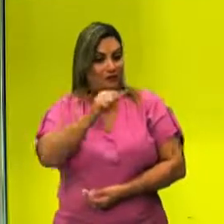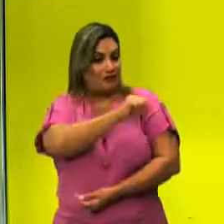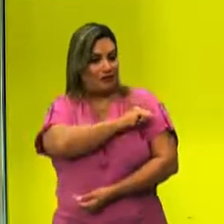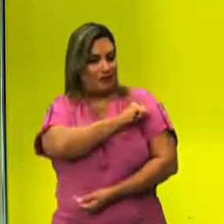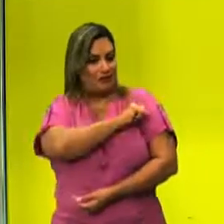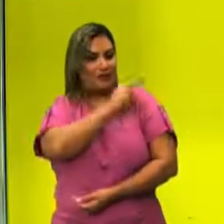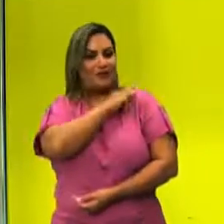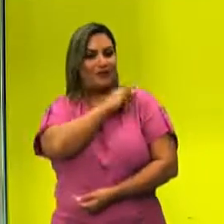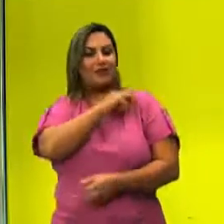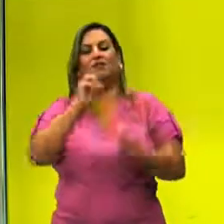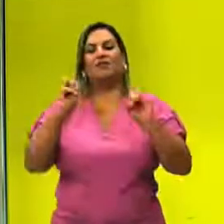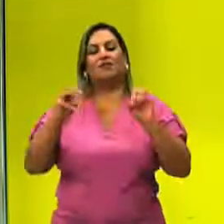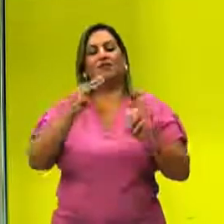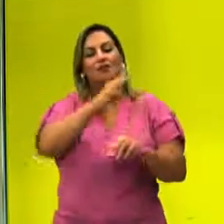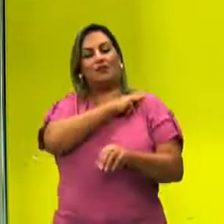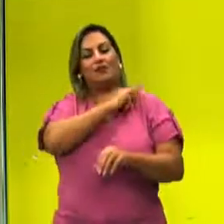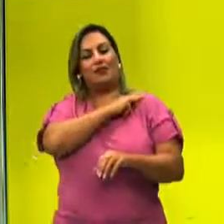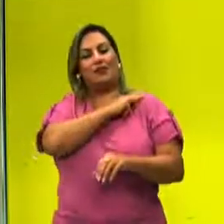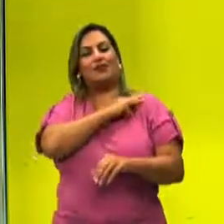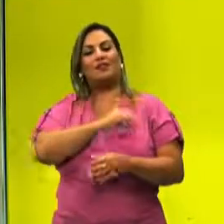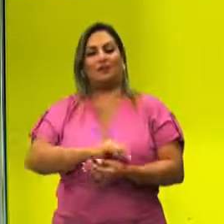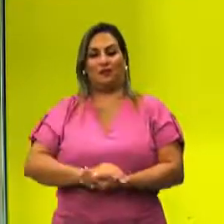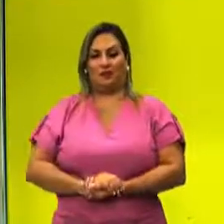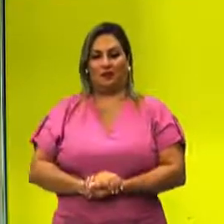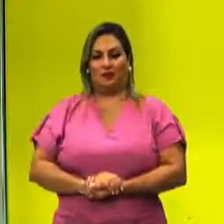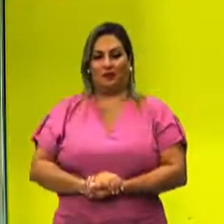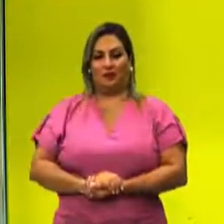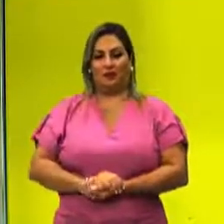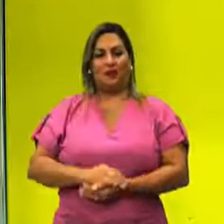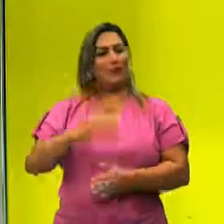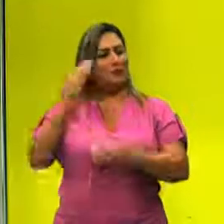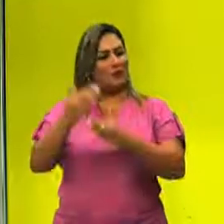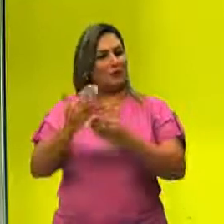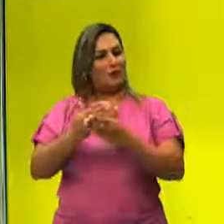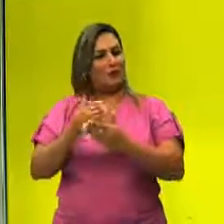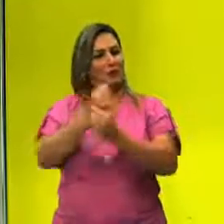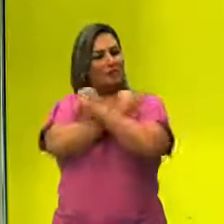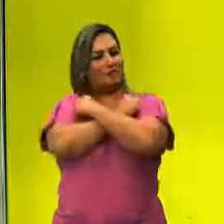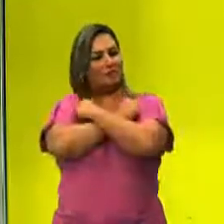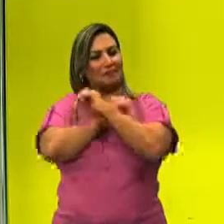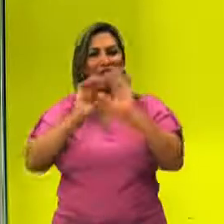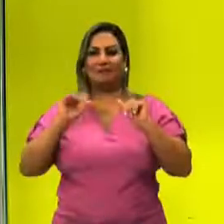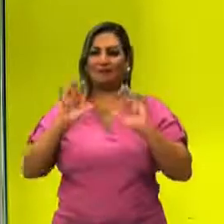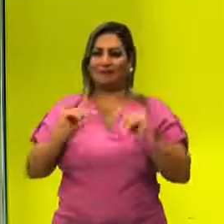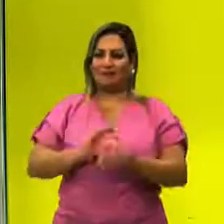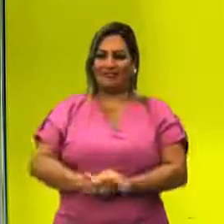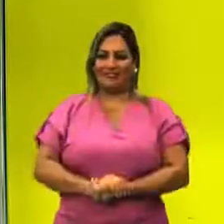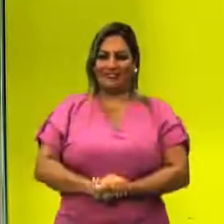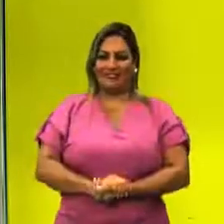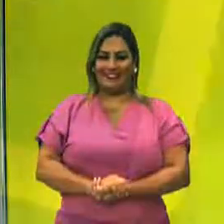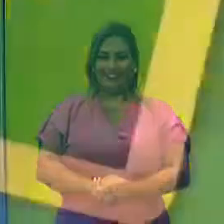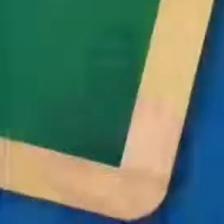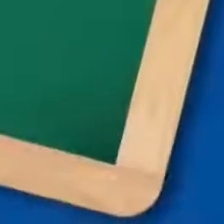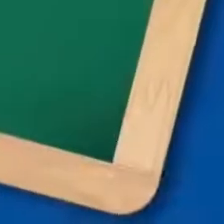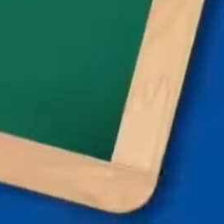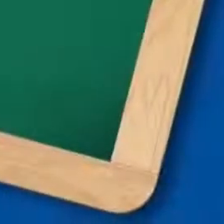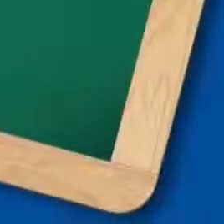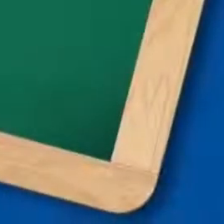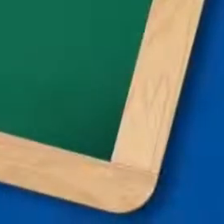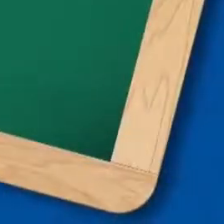você estudante da 3ª série do Ensino Médio até a próxima um forte abraço fui